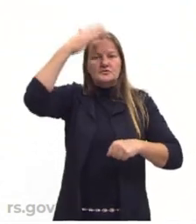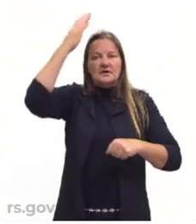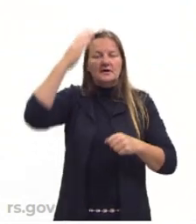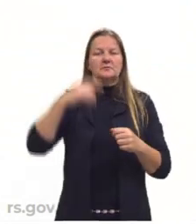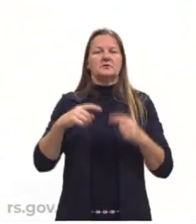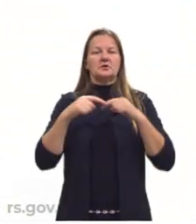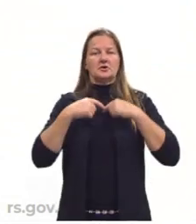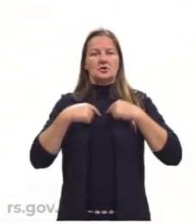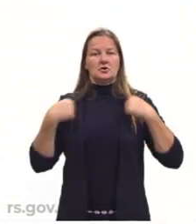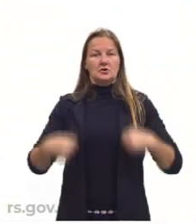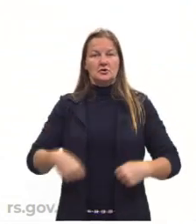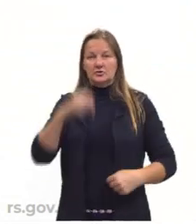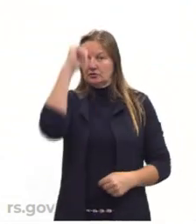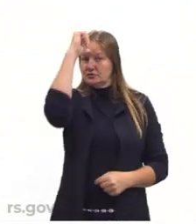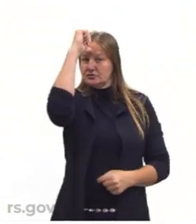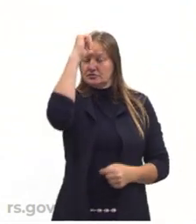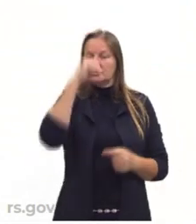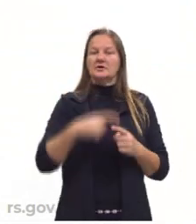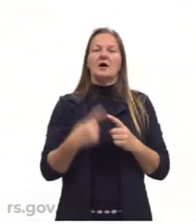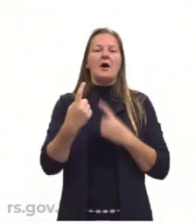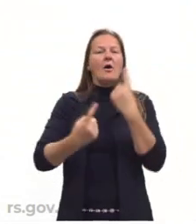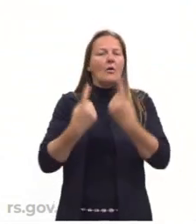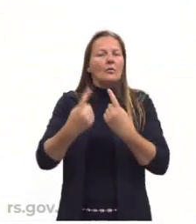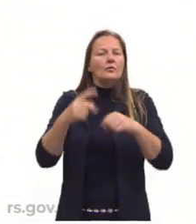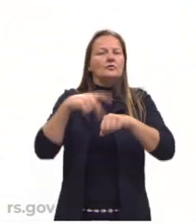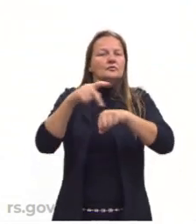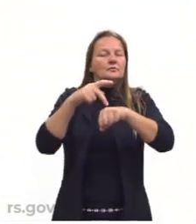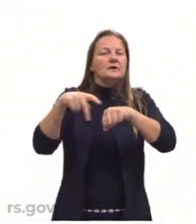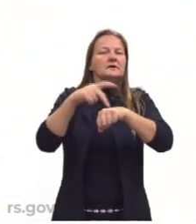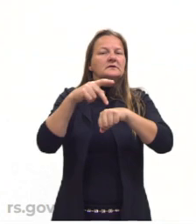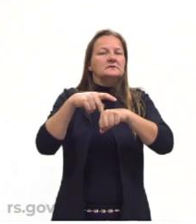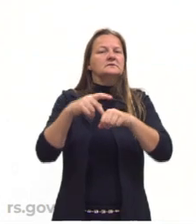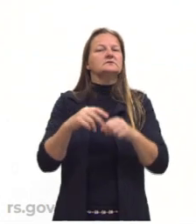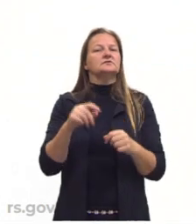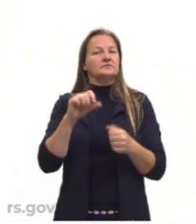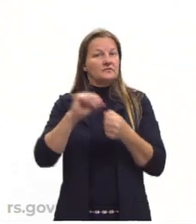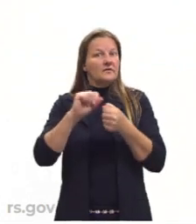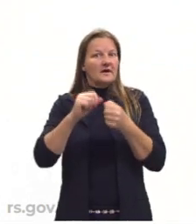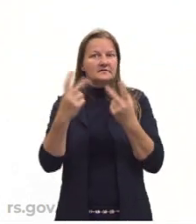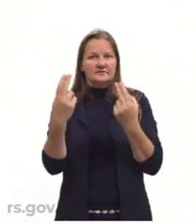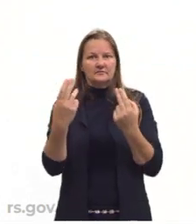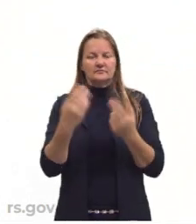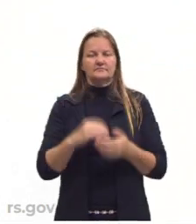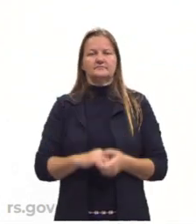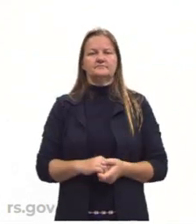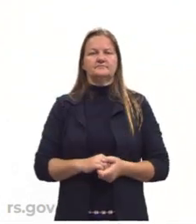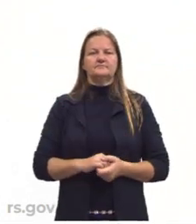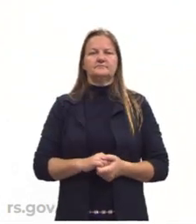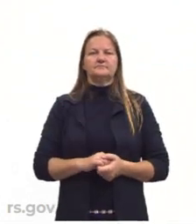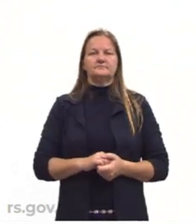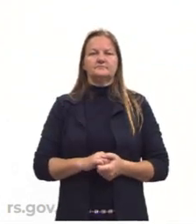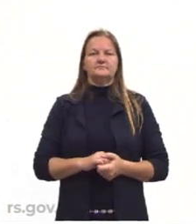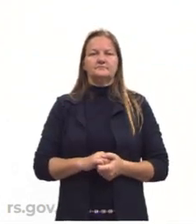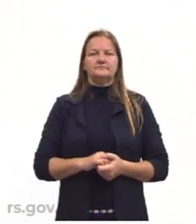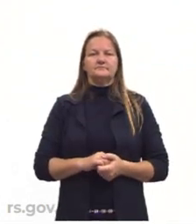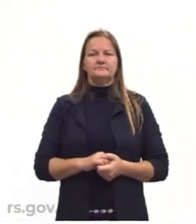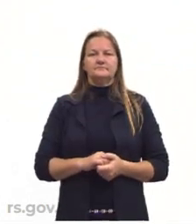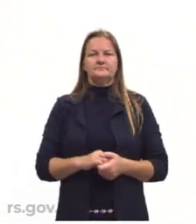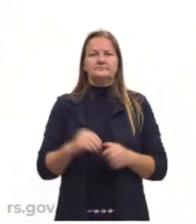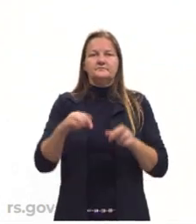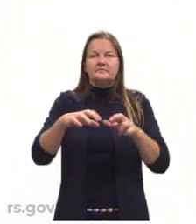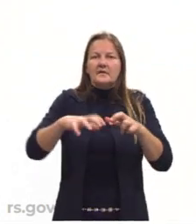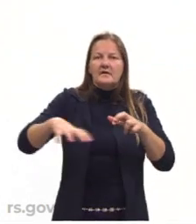em indiana é alguns países ali relacionados a isso Qual que é o a questão que nós temos aí a as